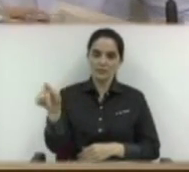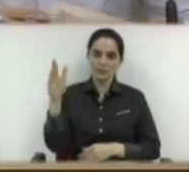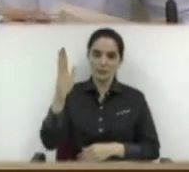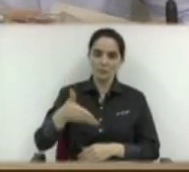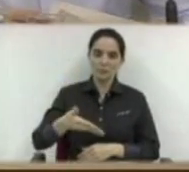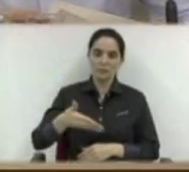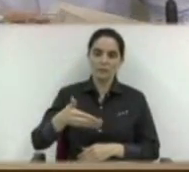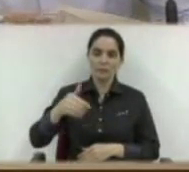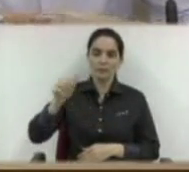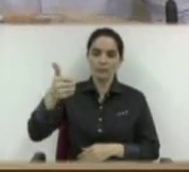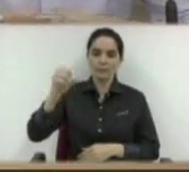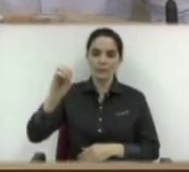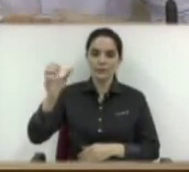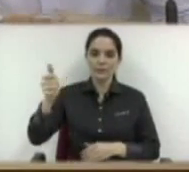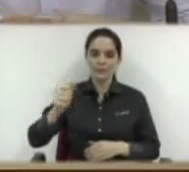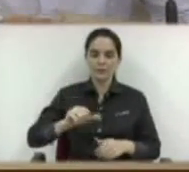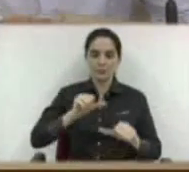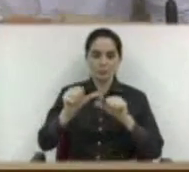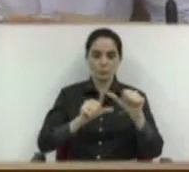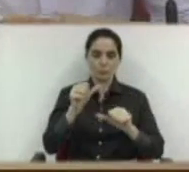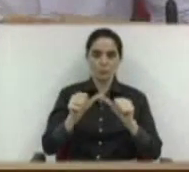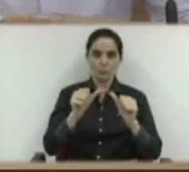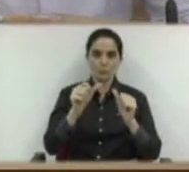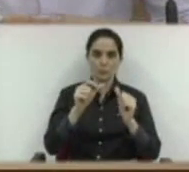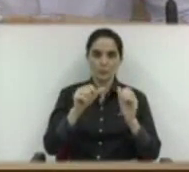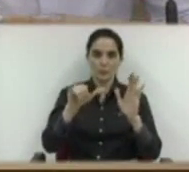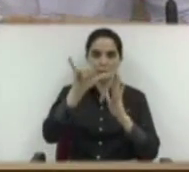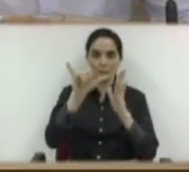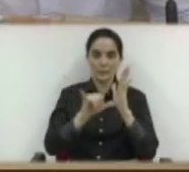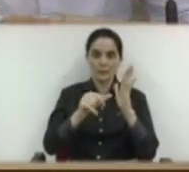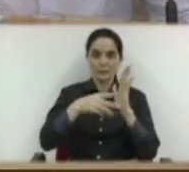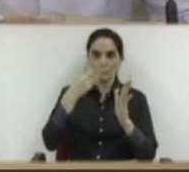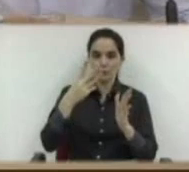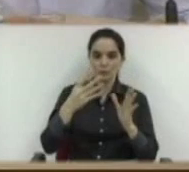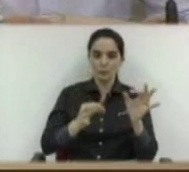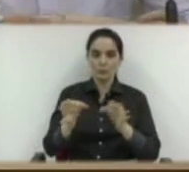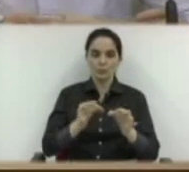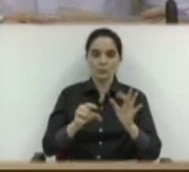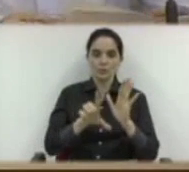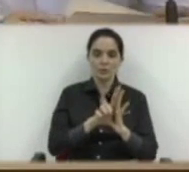167/2015. Altera o parágrafo 2º do projeto de lei